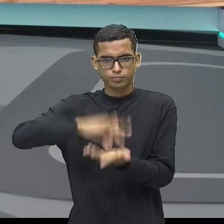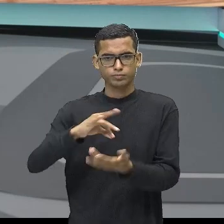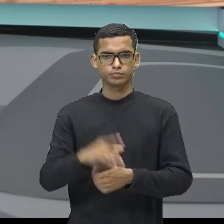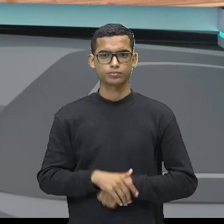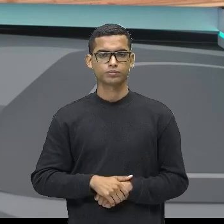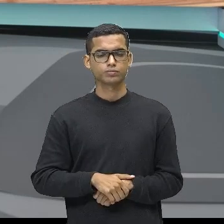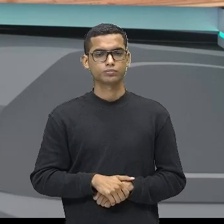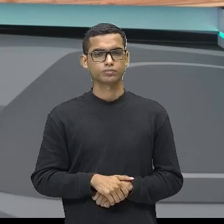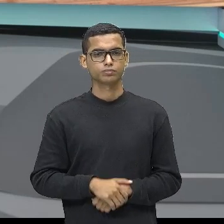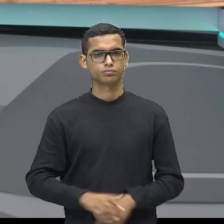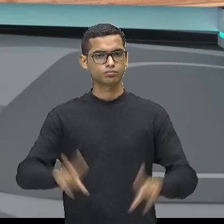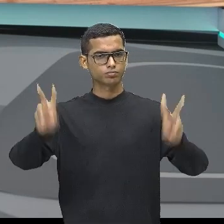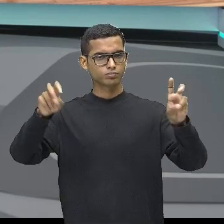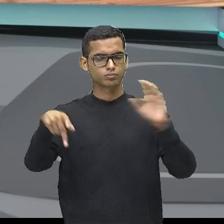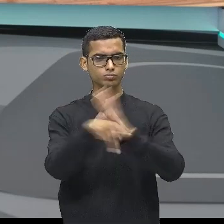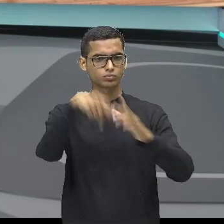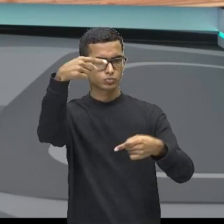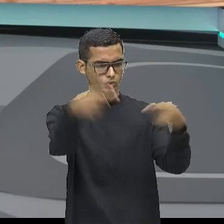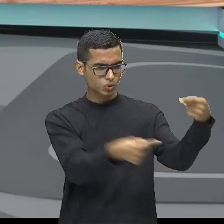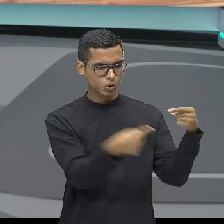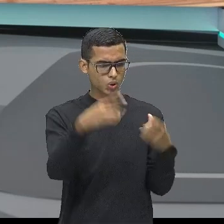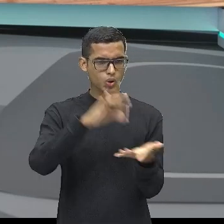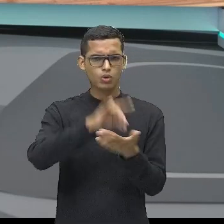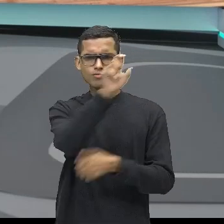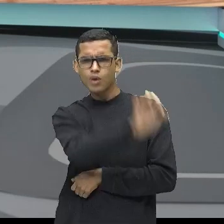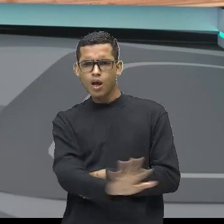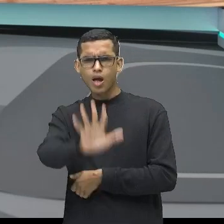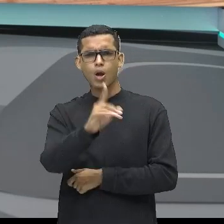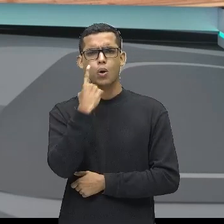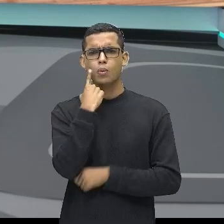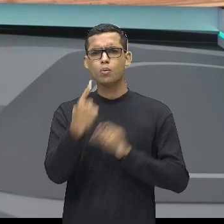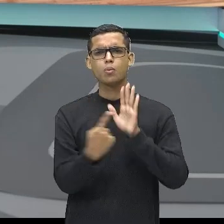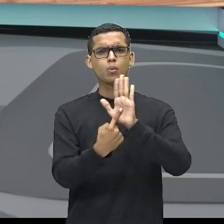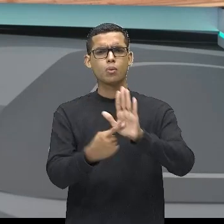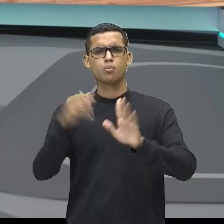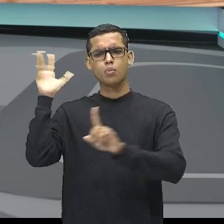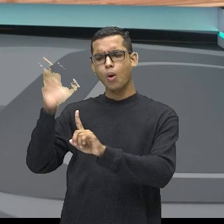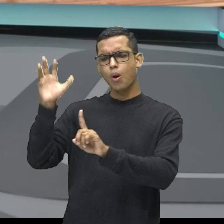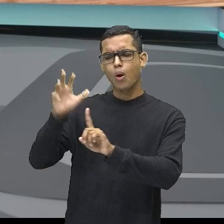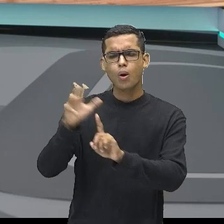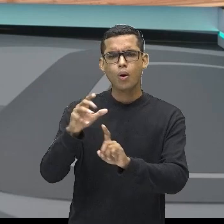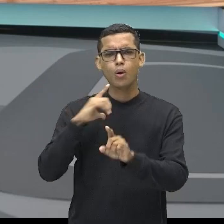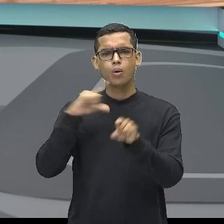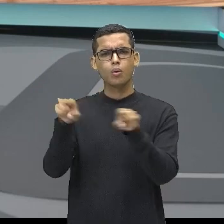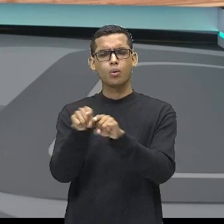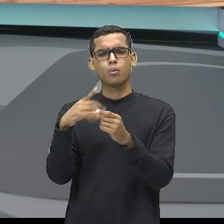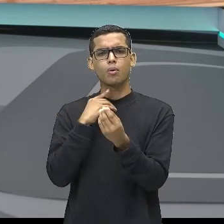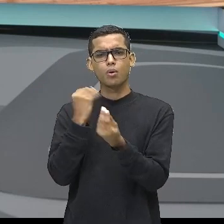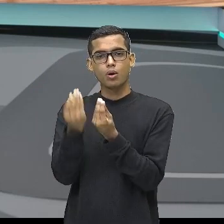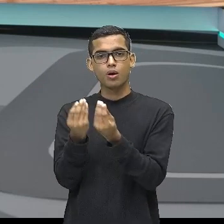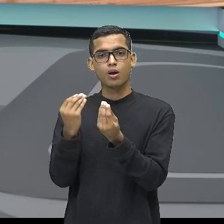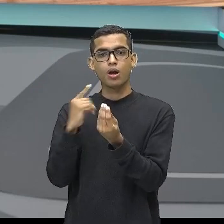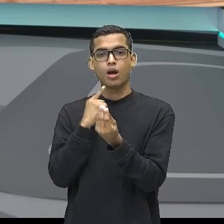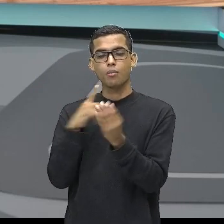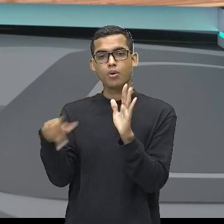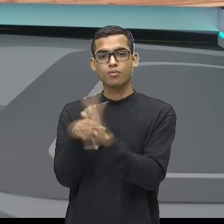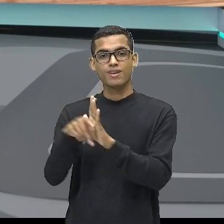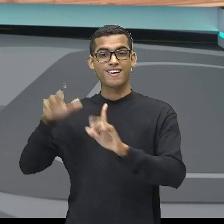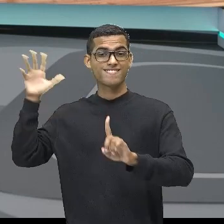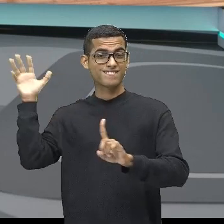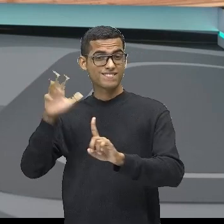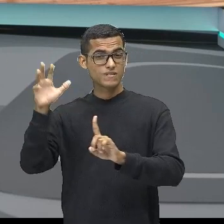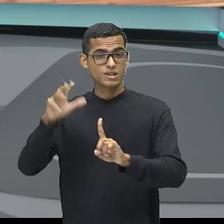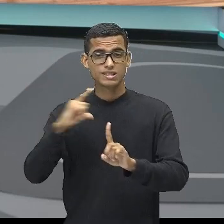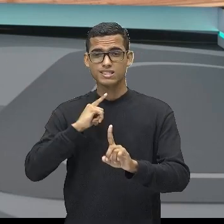que a temática do nosso debate, a temática geral, abordou sobre a influência de filmes e